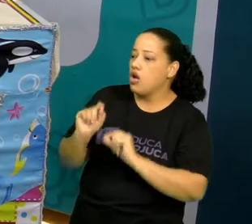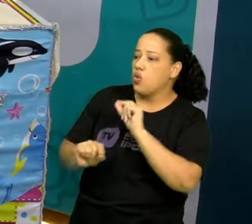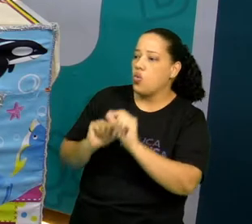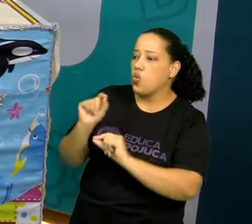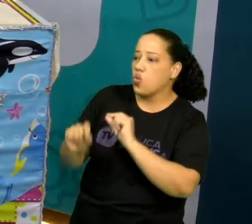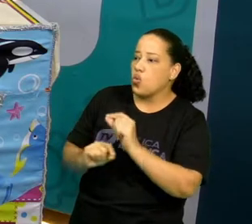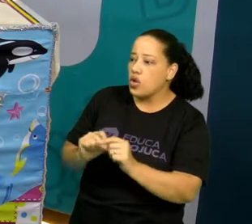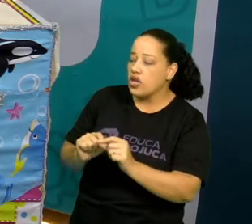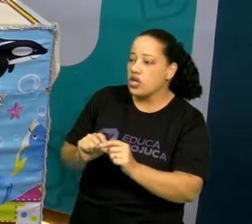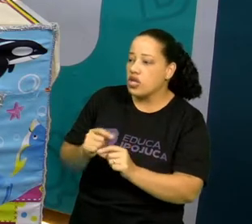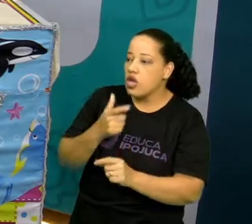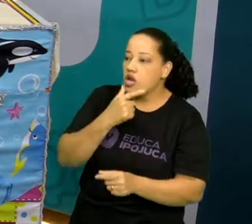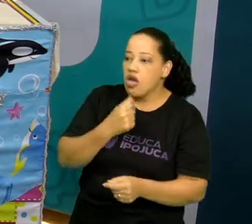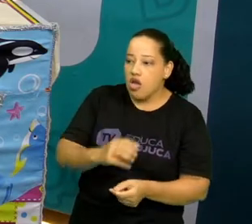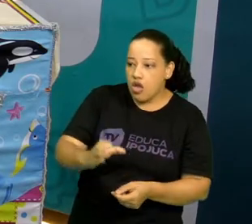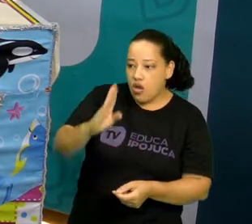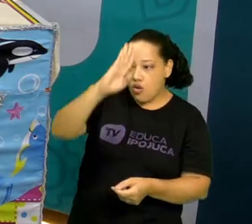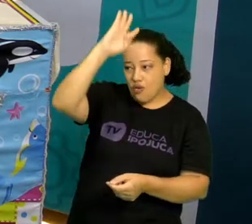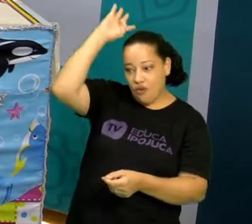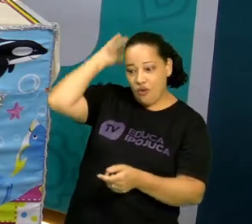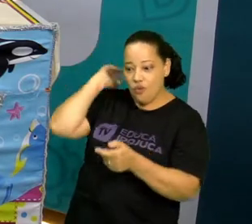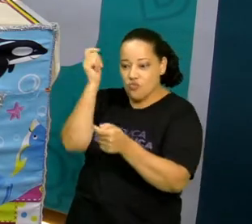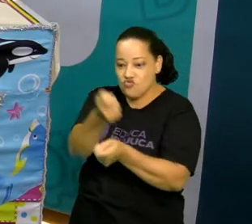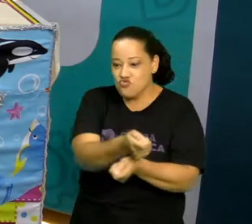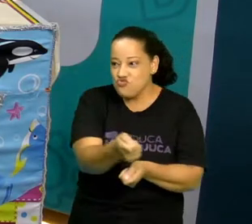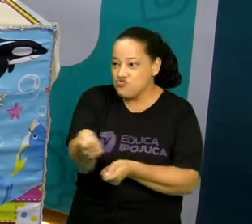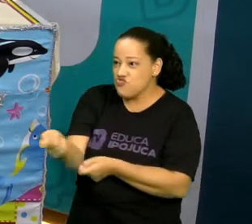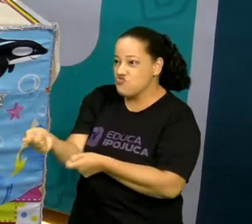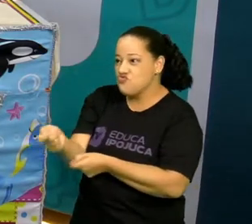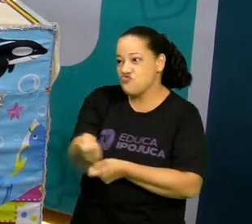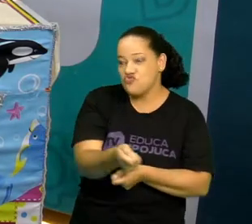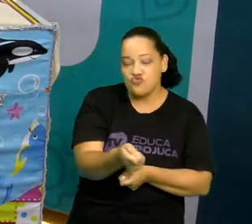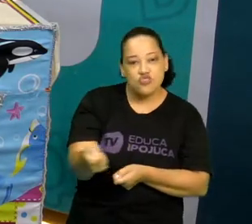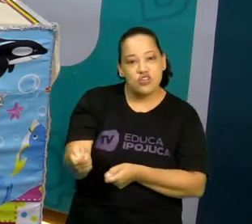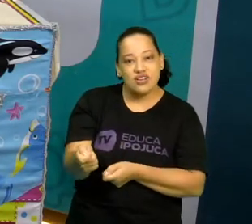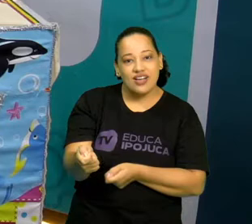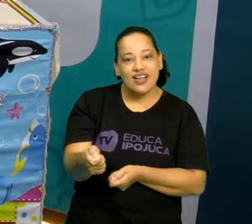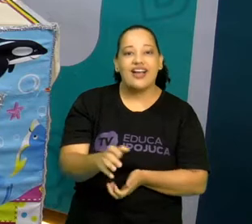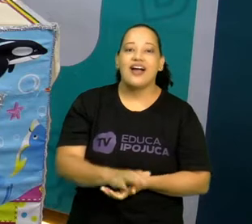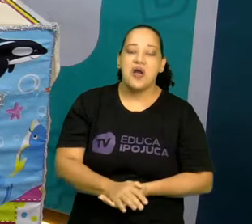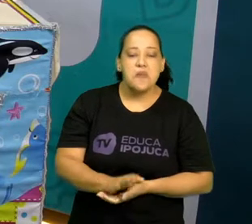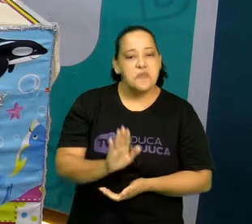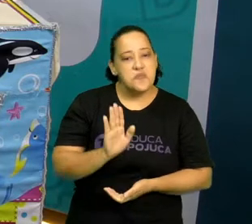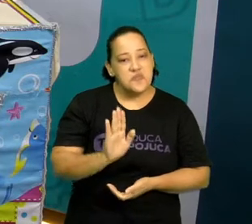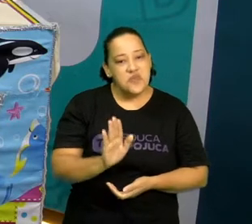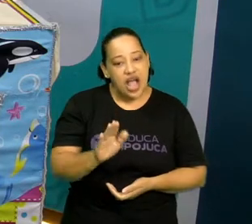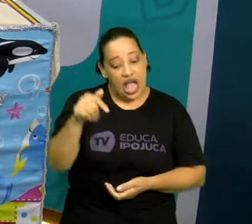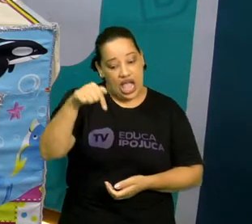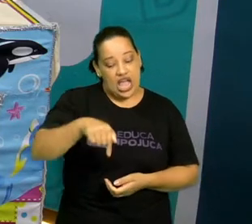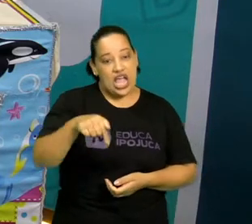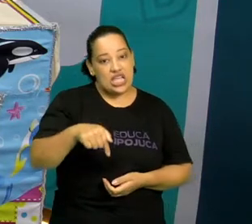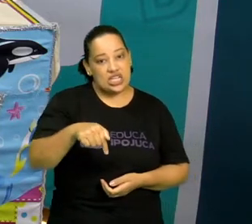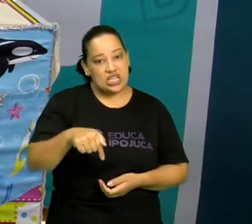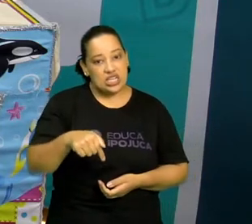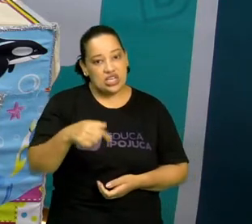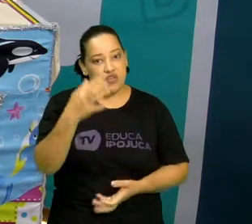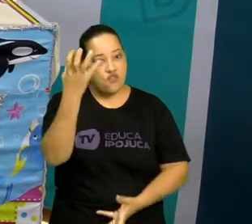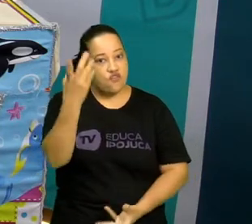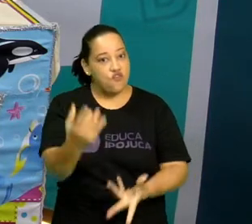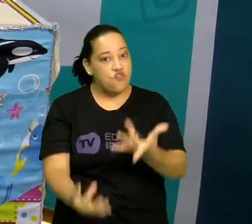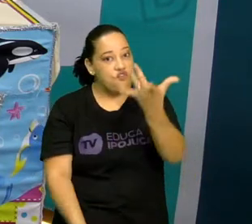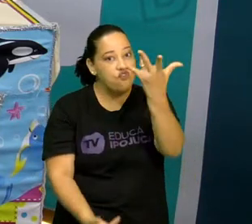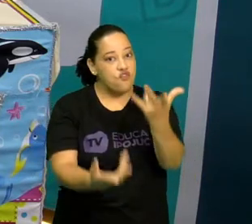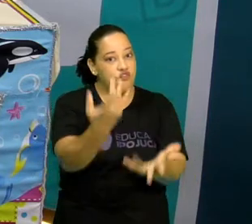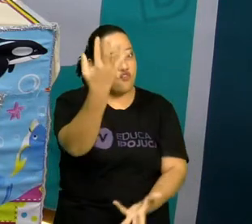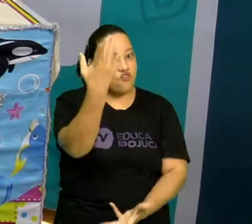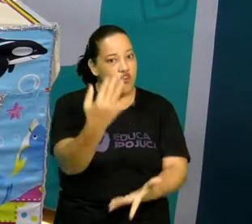O bombeiro. Ah, o bombeiro, né? É. Mas aqui na nossa história, criança, o fogo diz